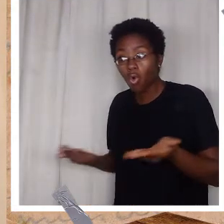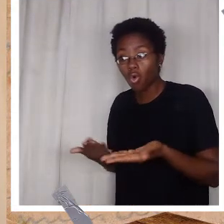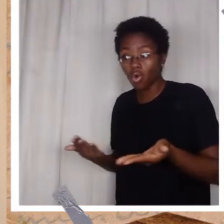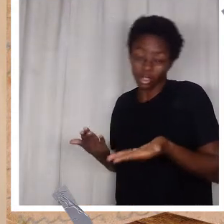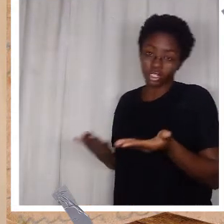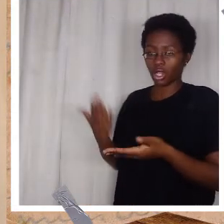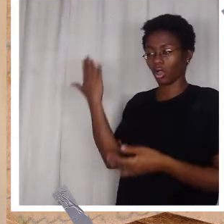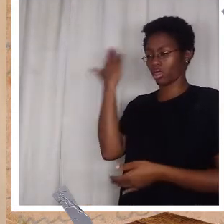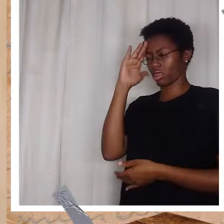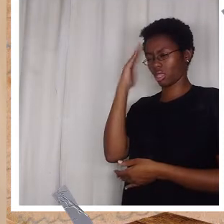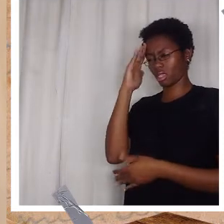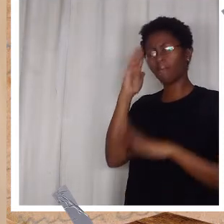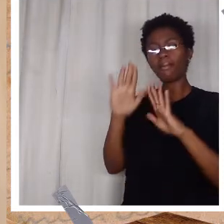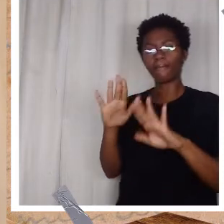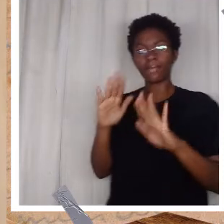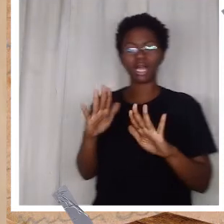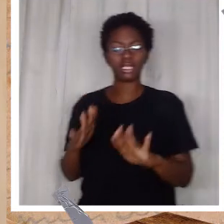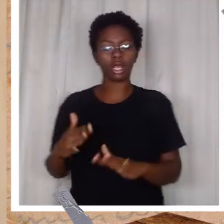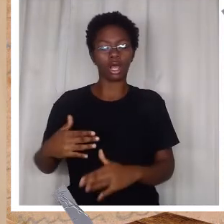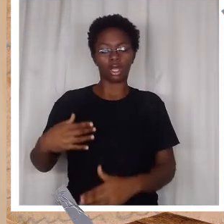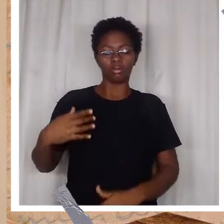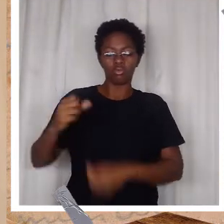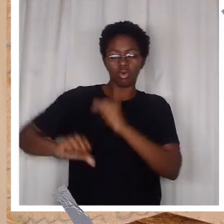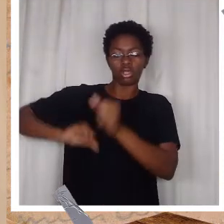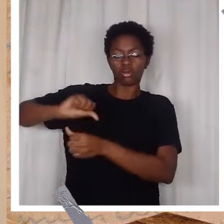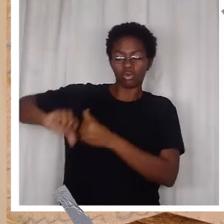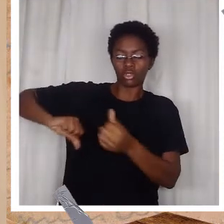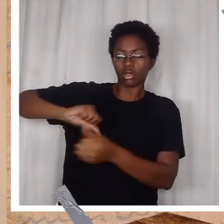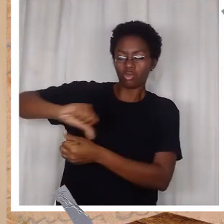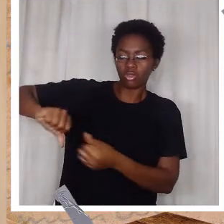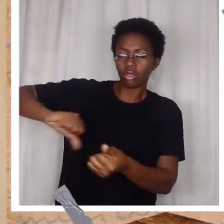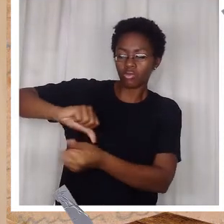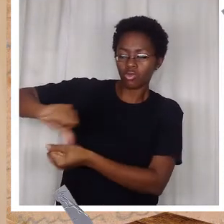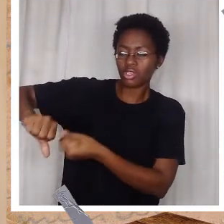percurso, como pessoa, como cidadã, como mulher.